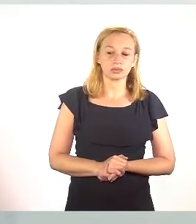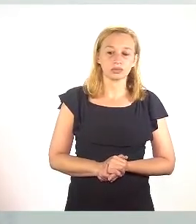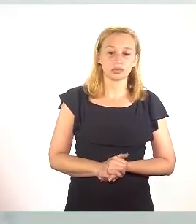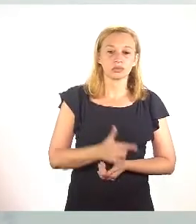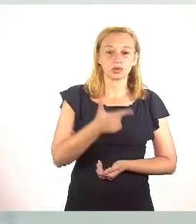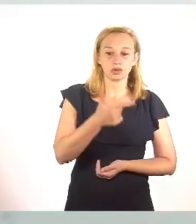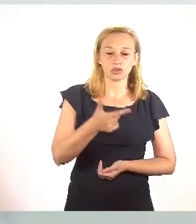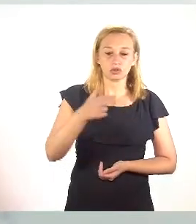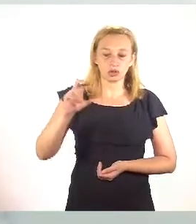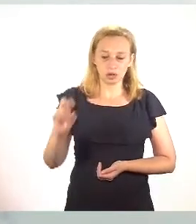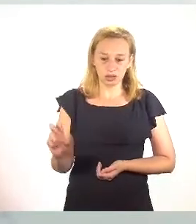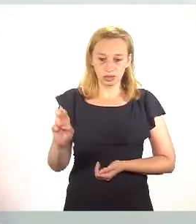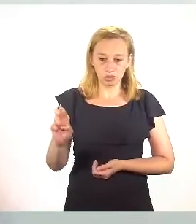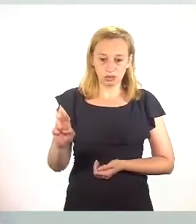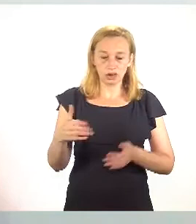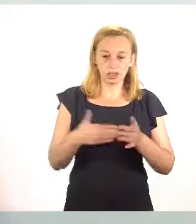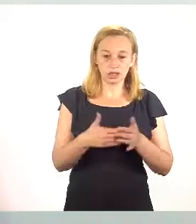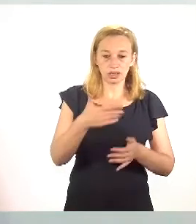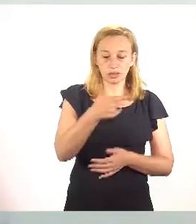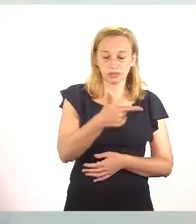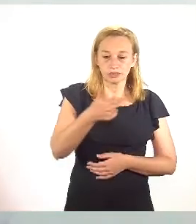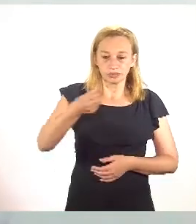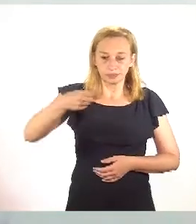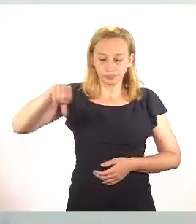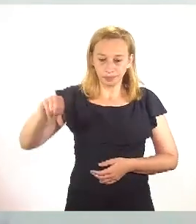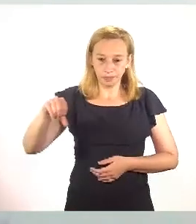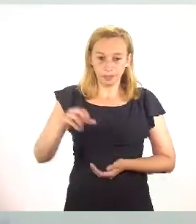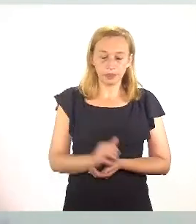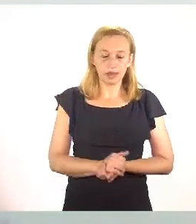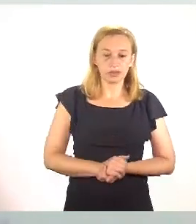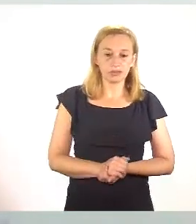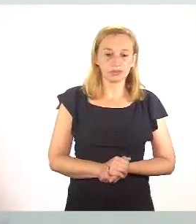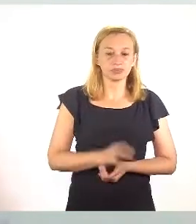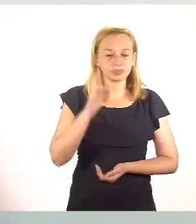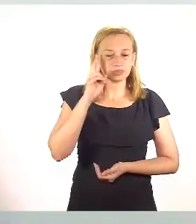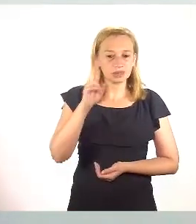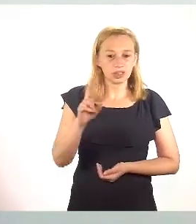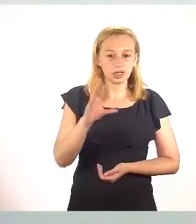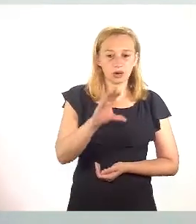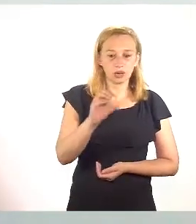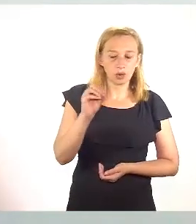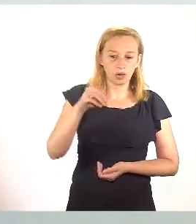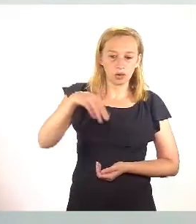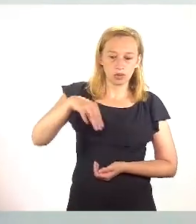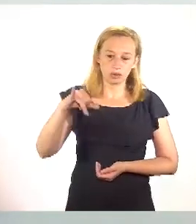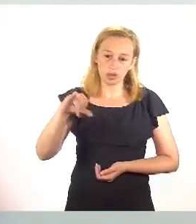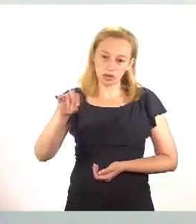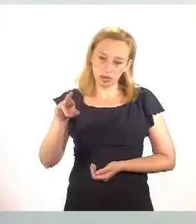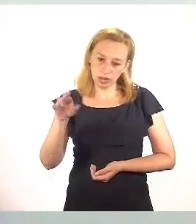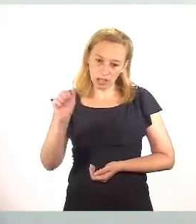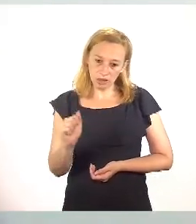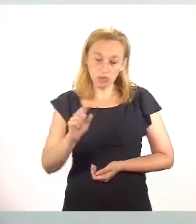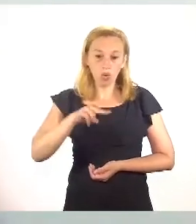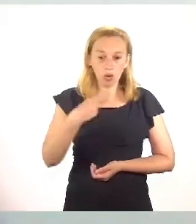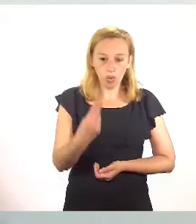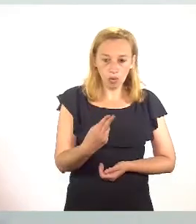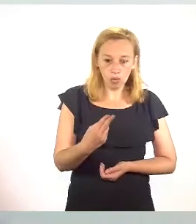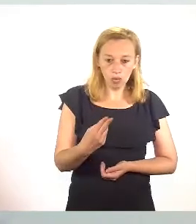2005 a 2009. O senhor era um cargo comissionado ou um funcionário do Estado?